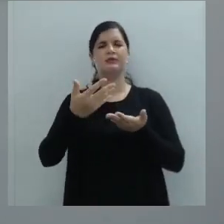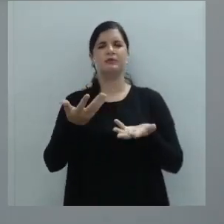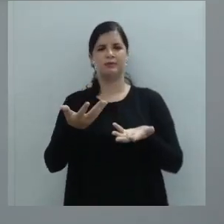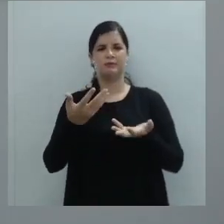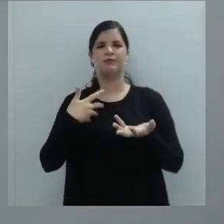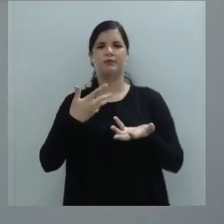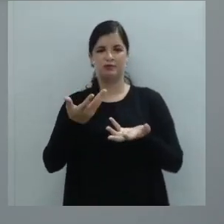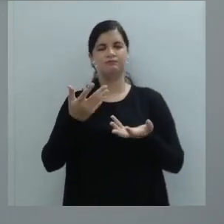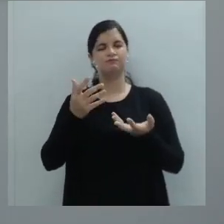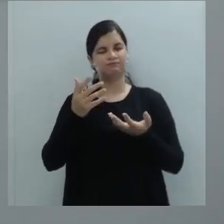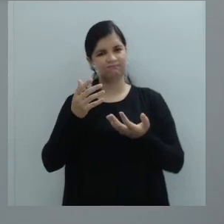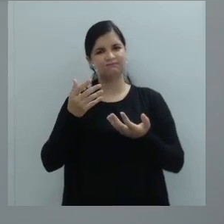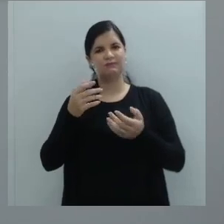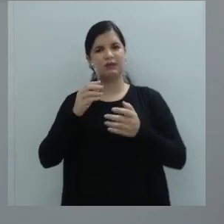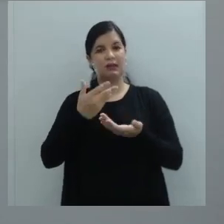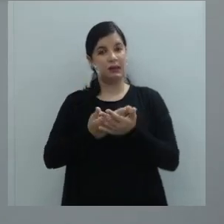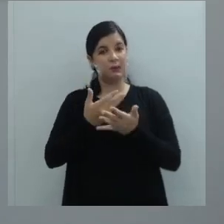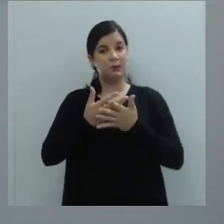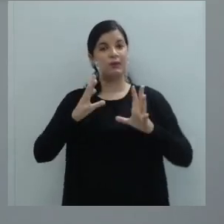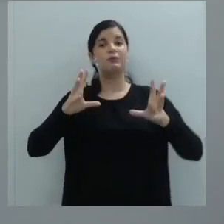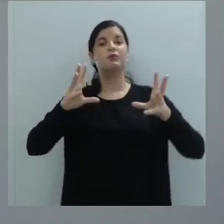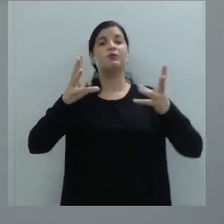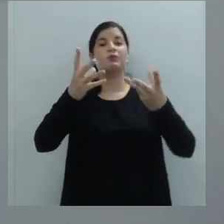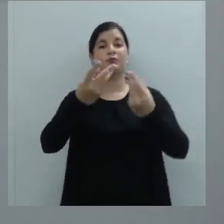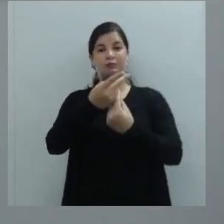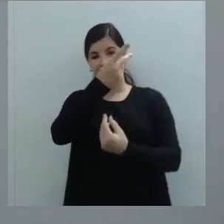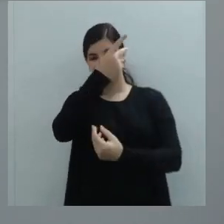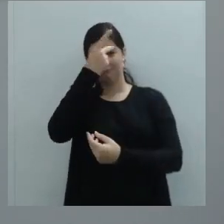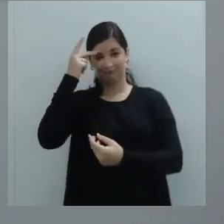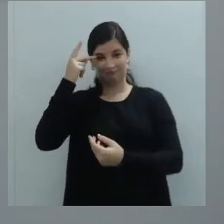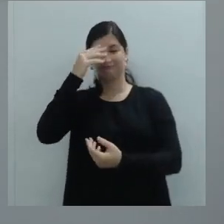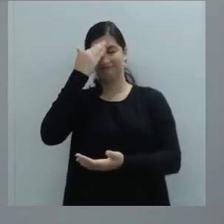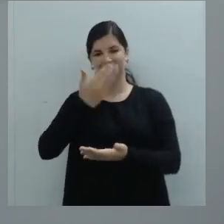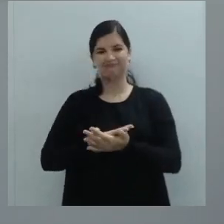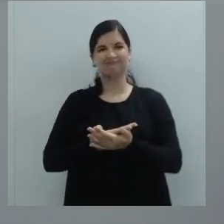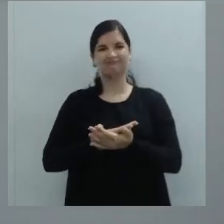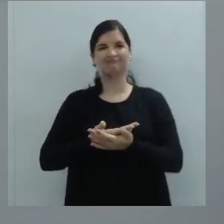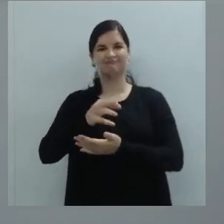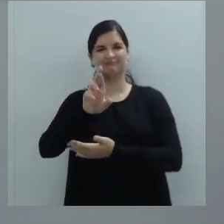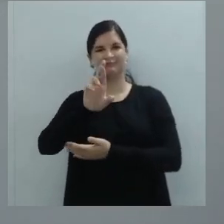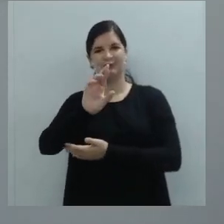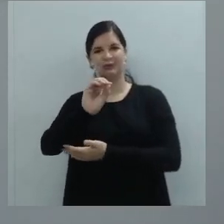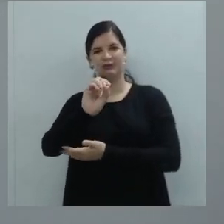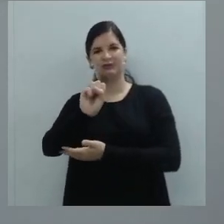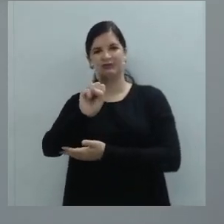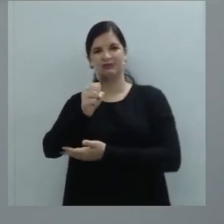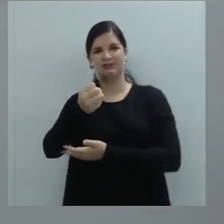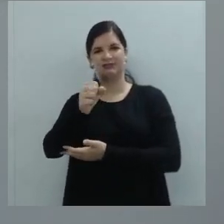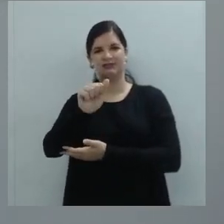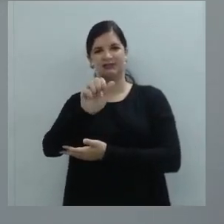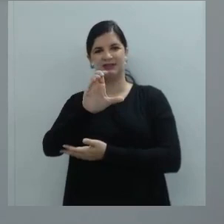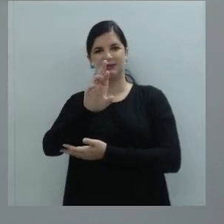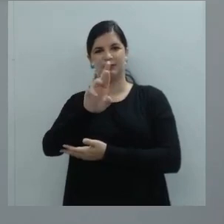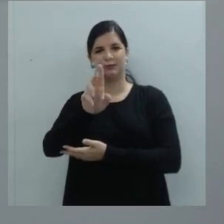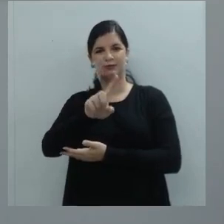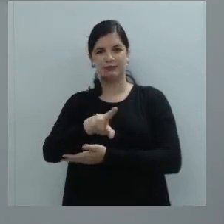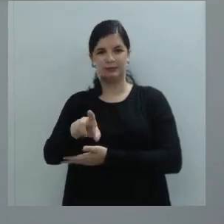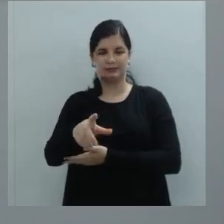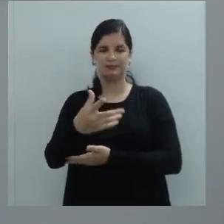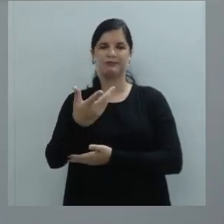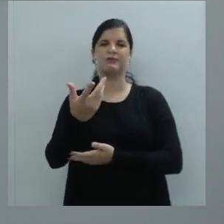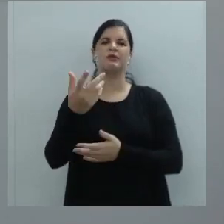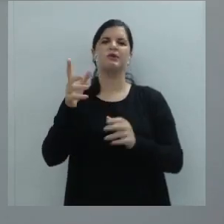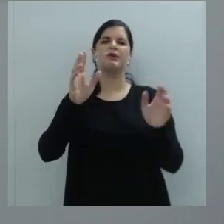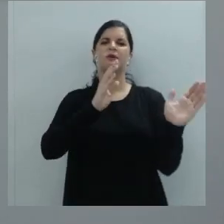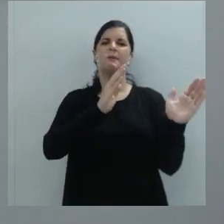também dedico essa aula a todos os adeptos da Rosa Cruz. Lembrando sempre que a nossa série, o nosso